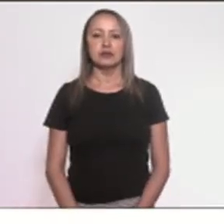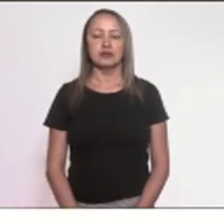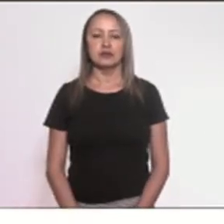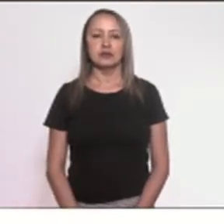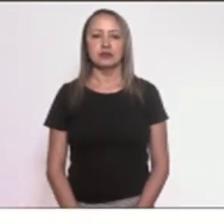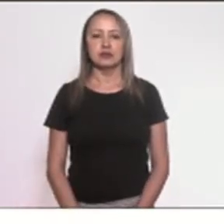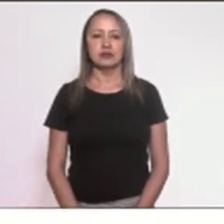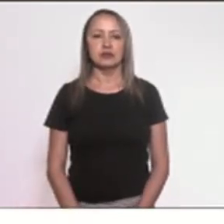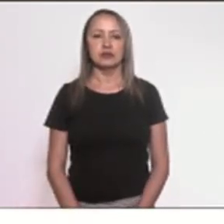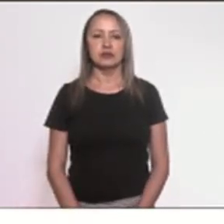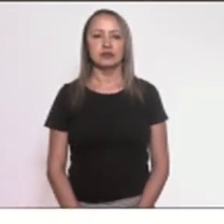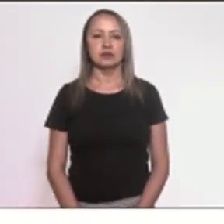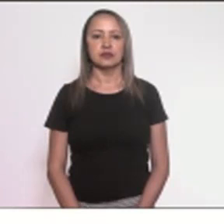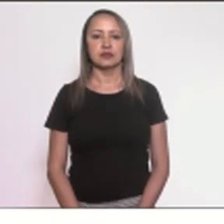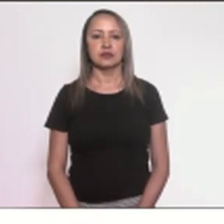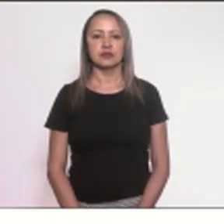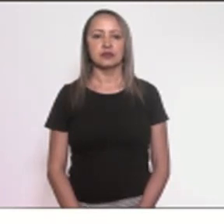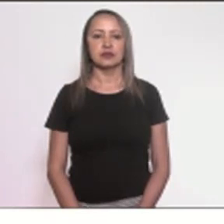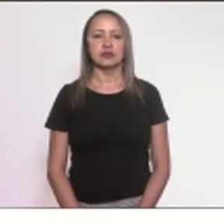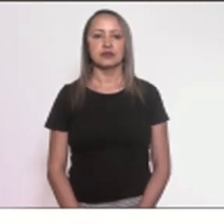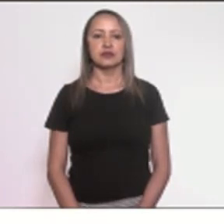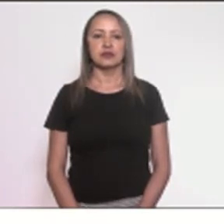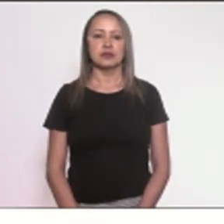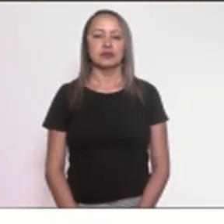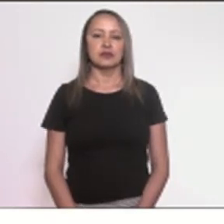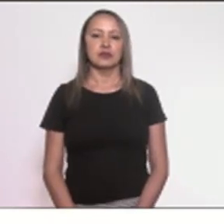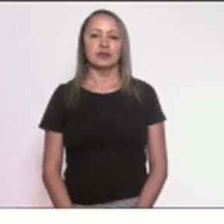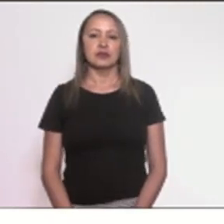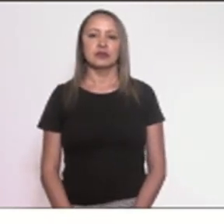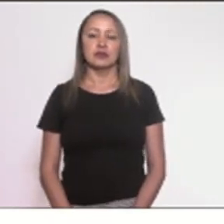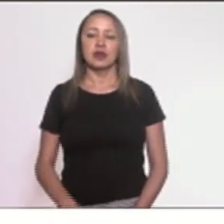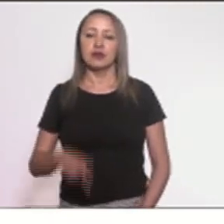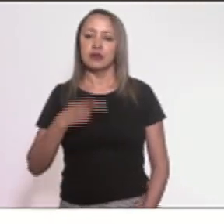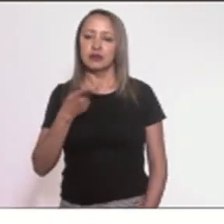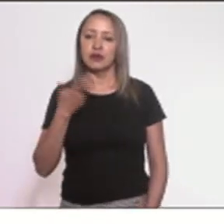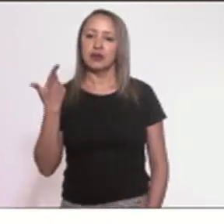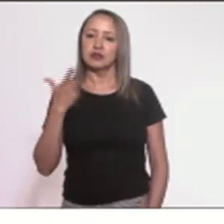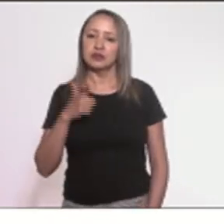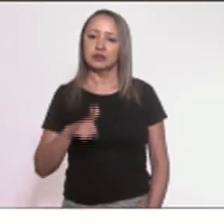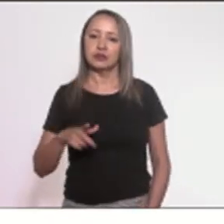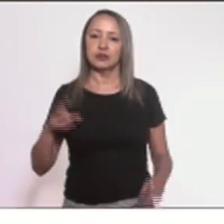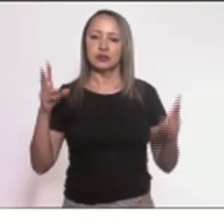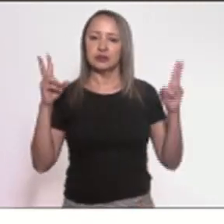eu vou retornar, senhora Presidente, ao tema